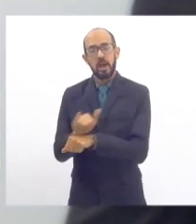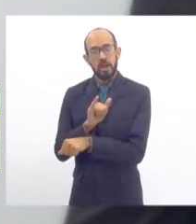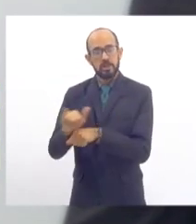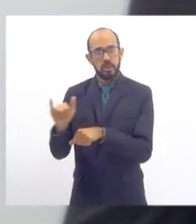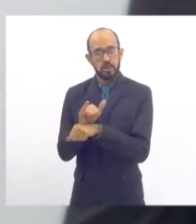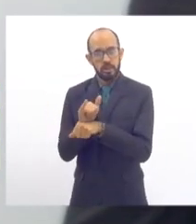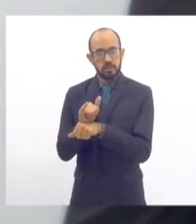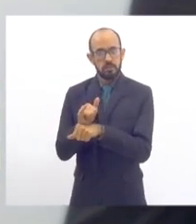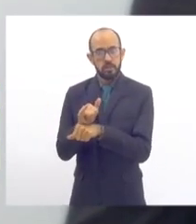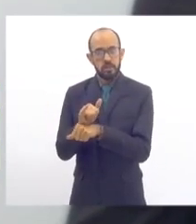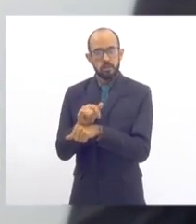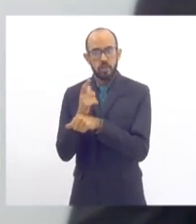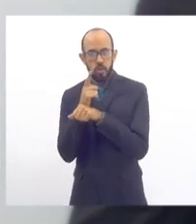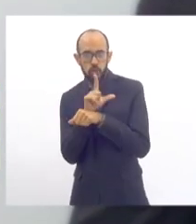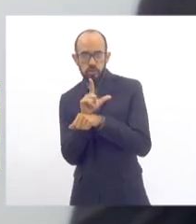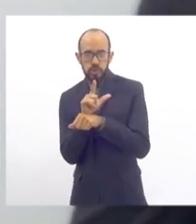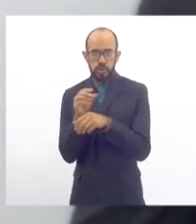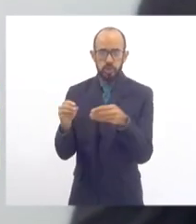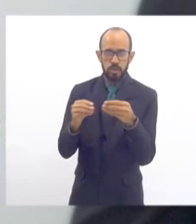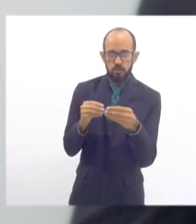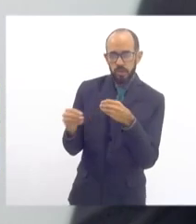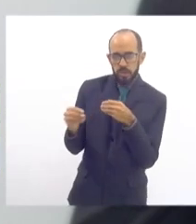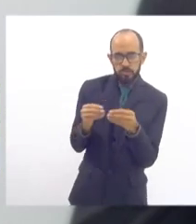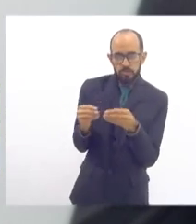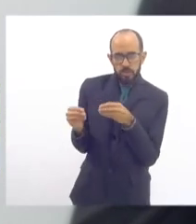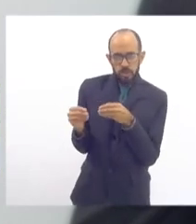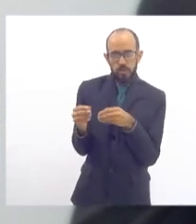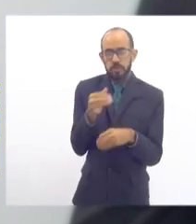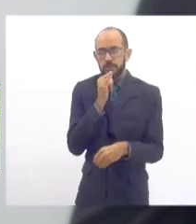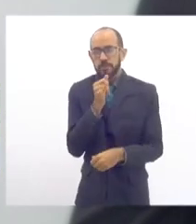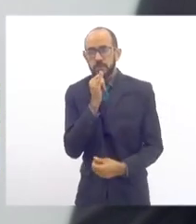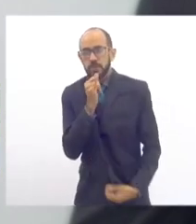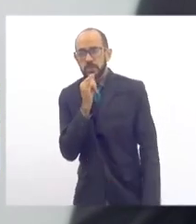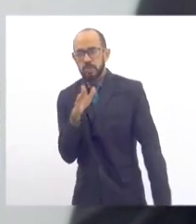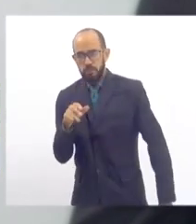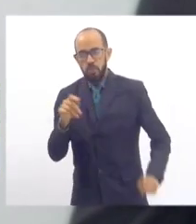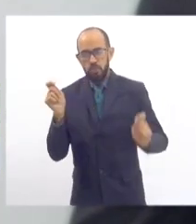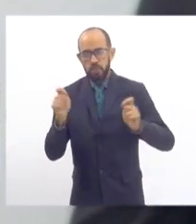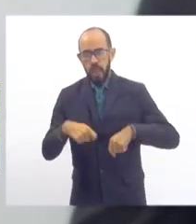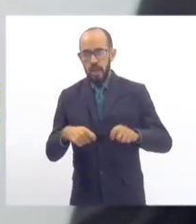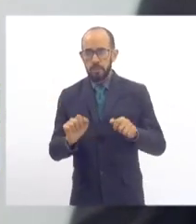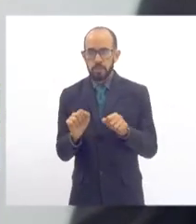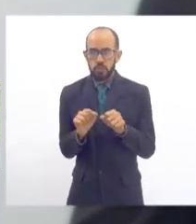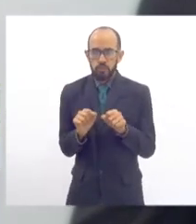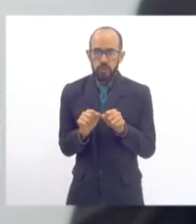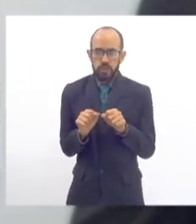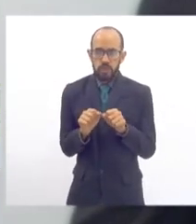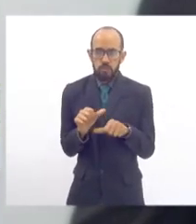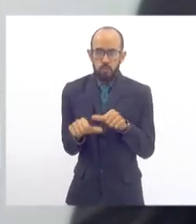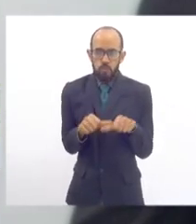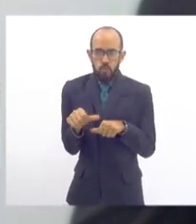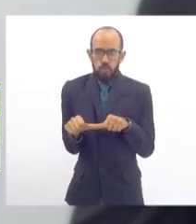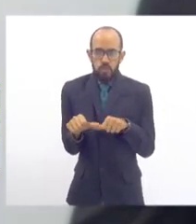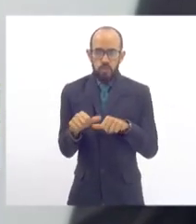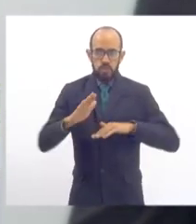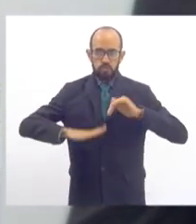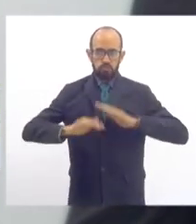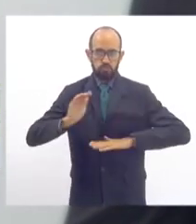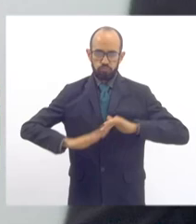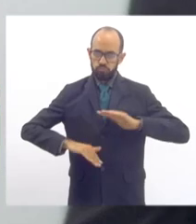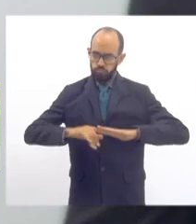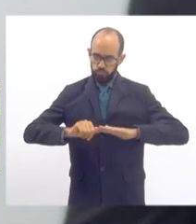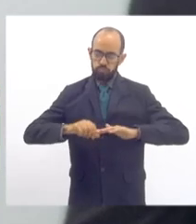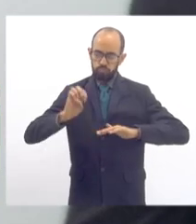você excepcionalizar as proibições. Por exemplo, a gente pode ter mudanças nos planos de cargos, carreiras e salários de